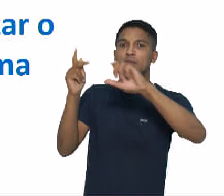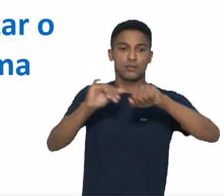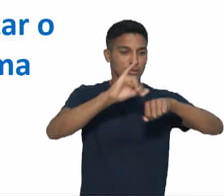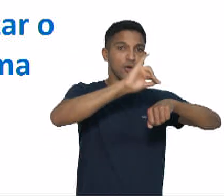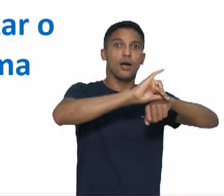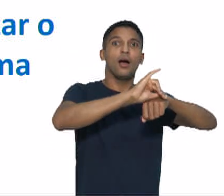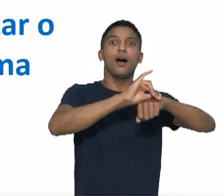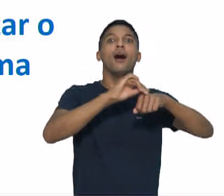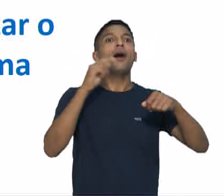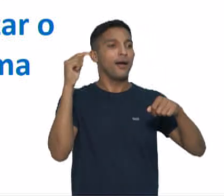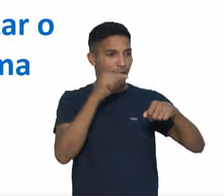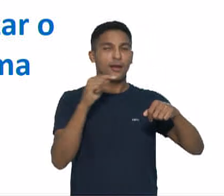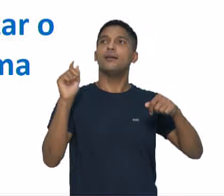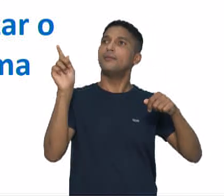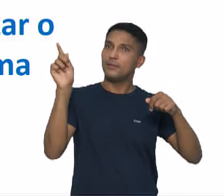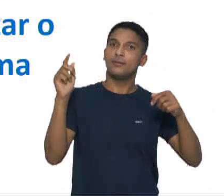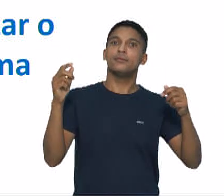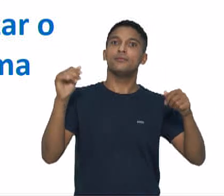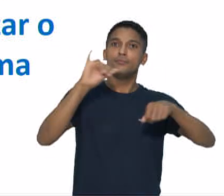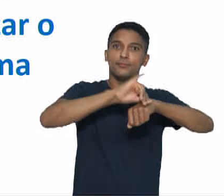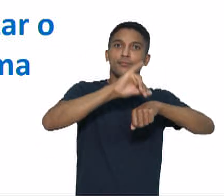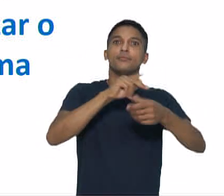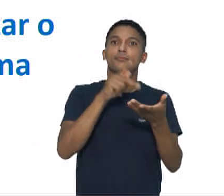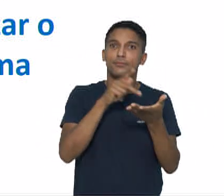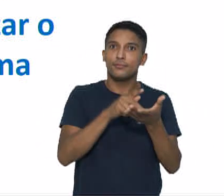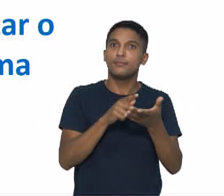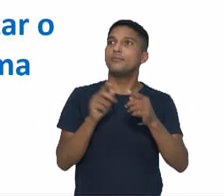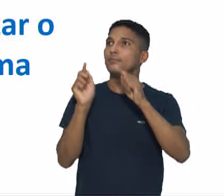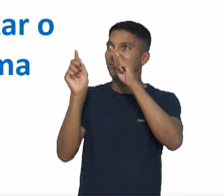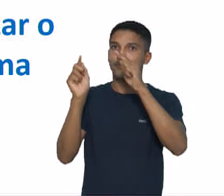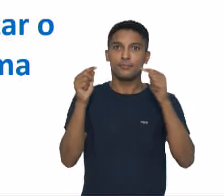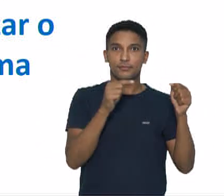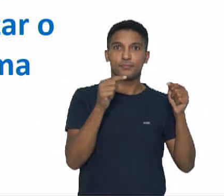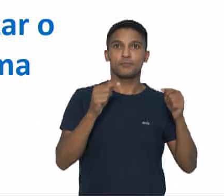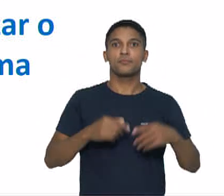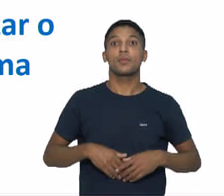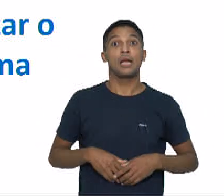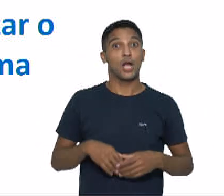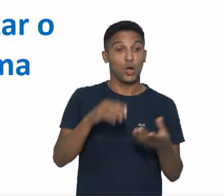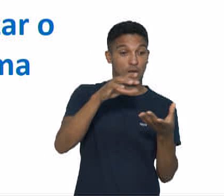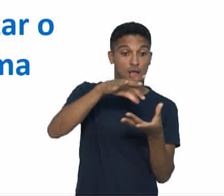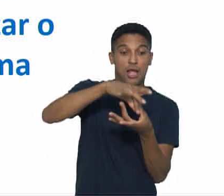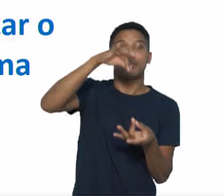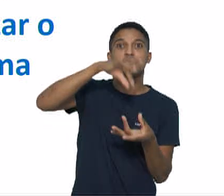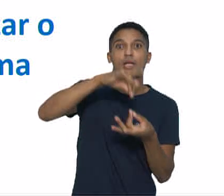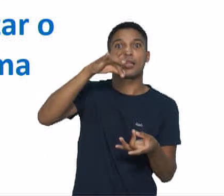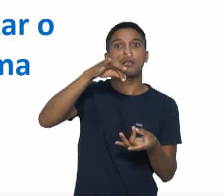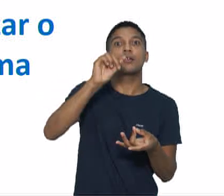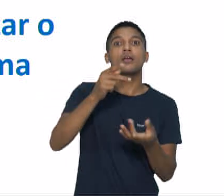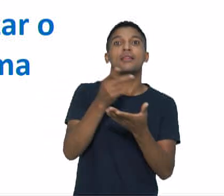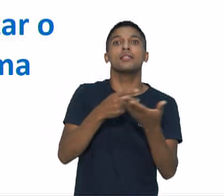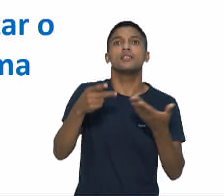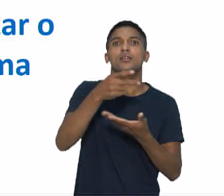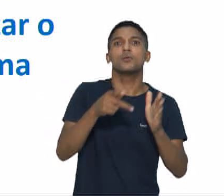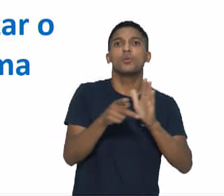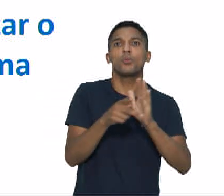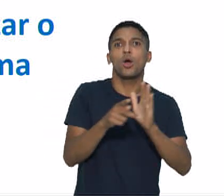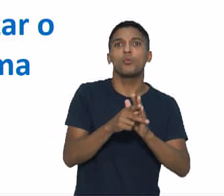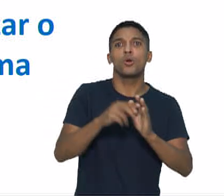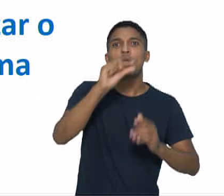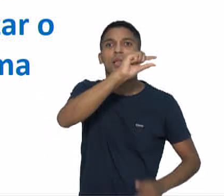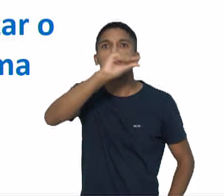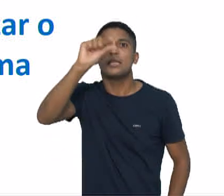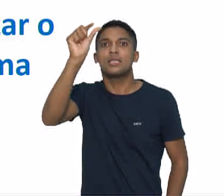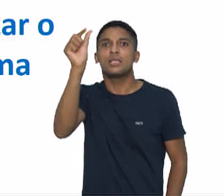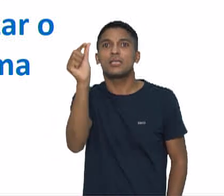da realidade. Desenho abstrato, aquele que se utiliza de formas geométricas, linhas e cores